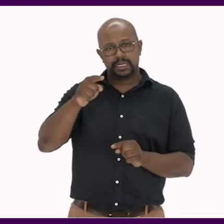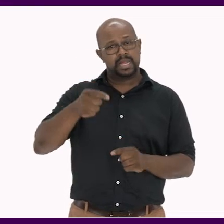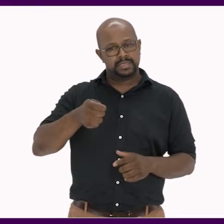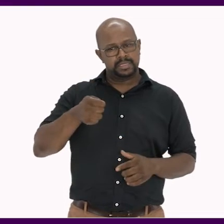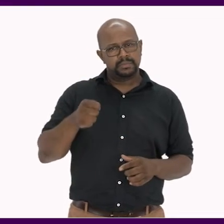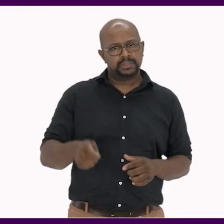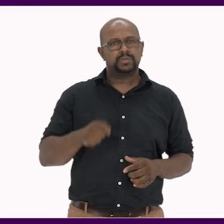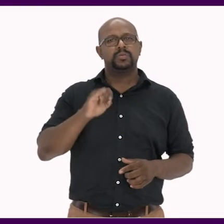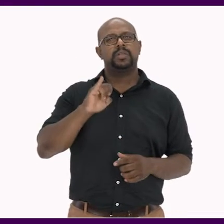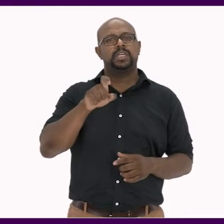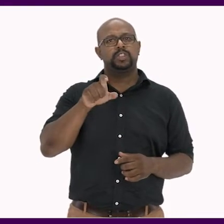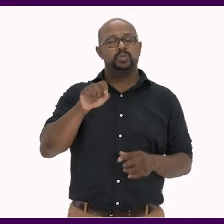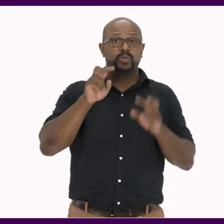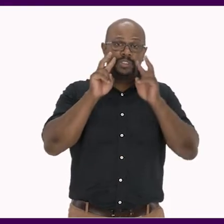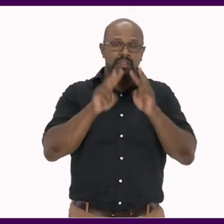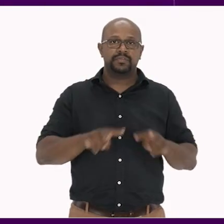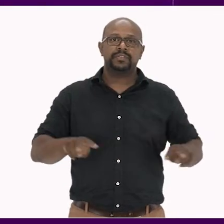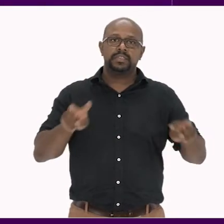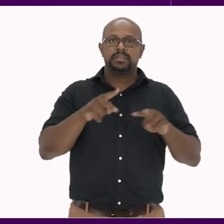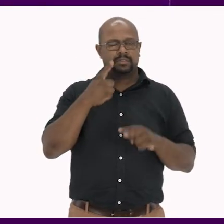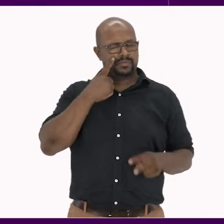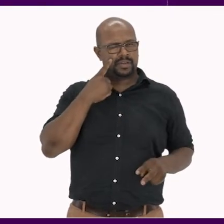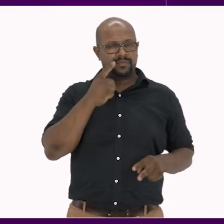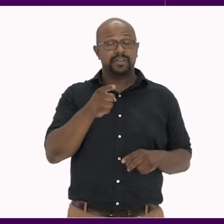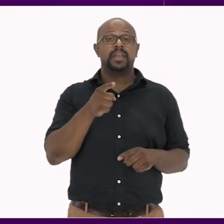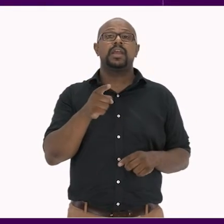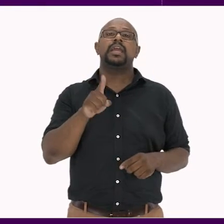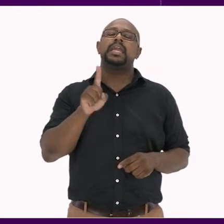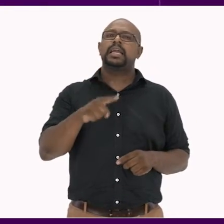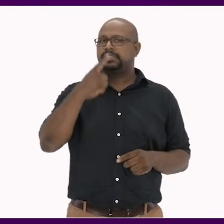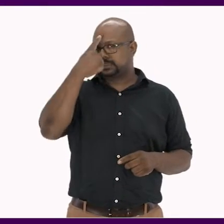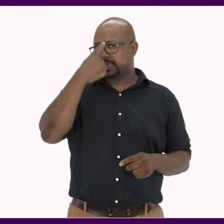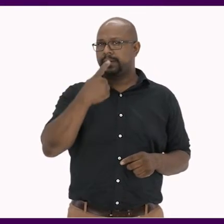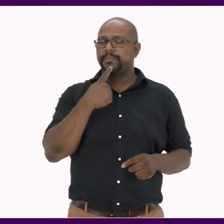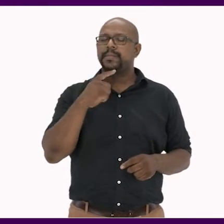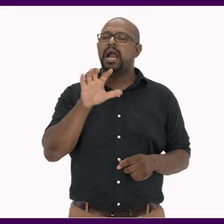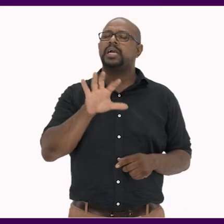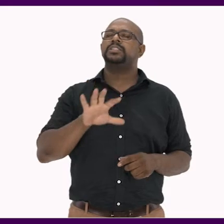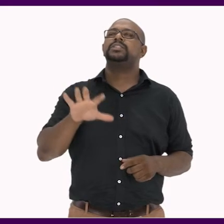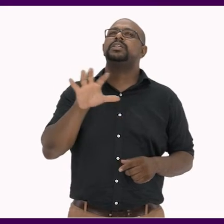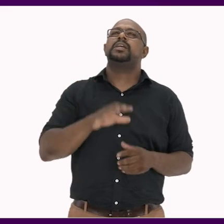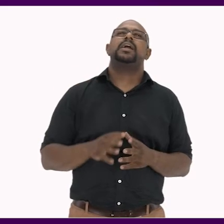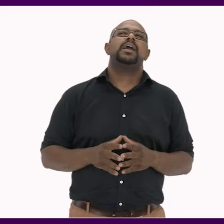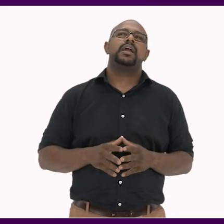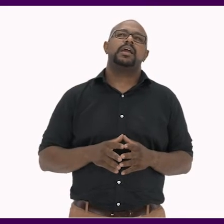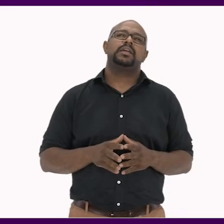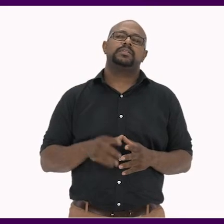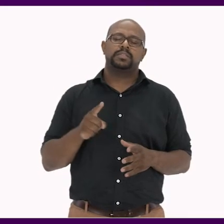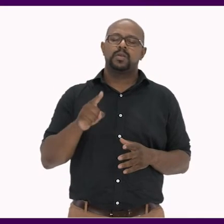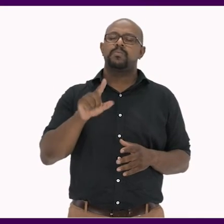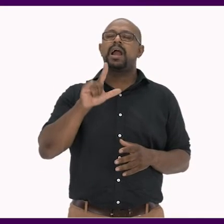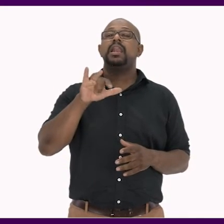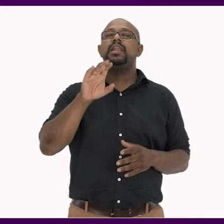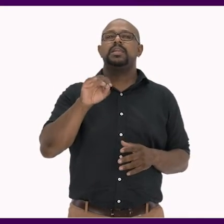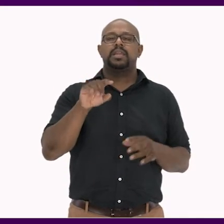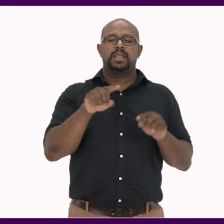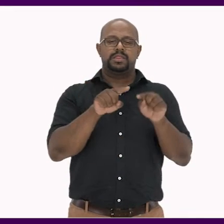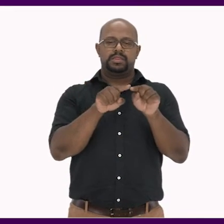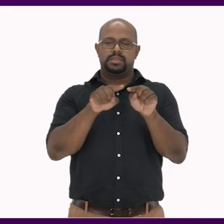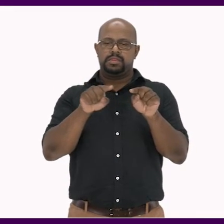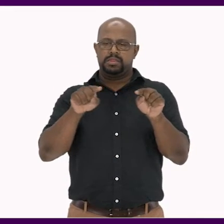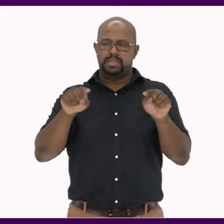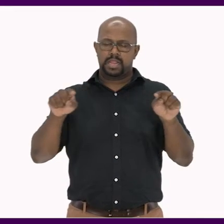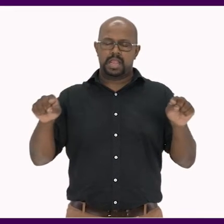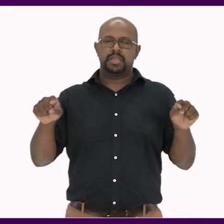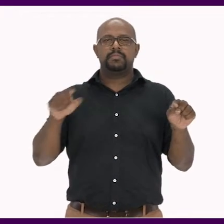essa determinação do eixo de visão, vocês vão reparar que essa imagem, eu tracei uma linha na